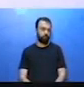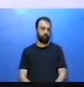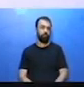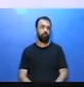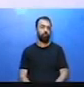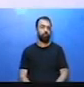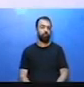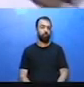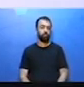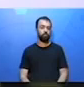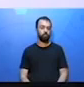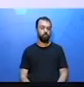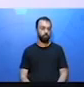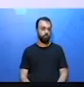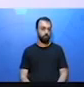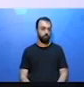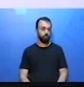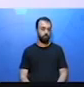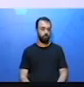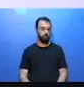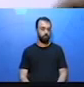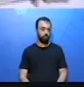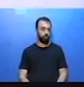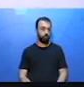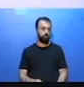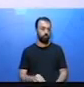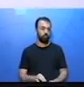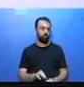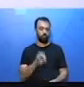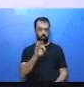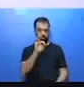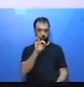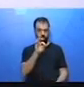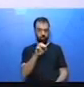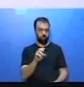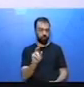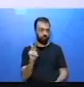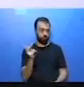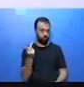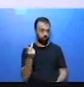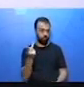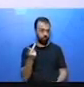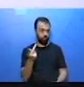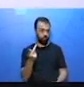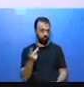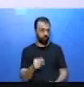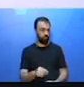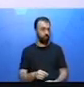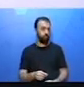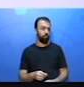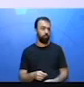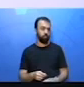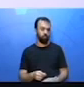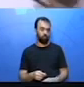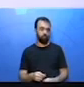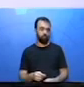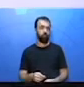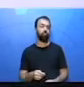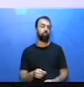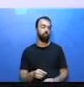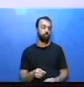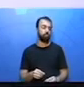ó, certo? A altura vai ser isso aqui, esse lado aqui, que tem os ângulos de